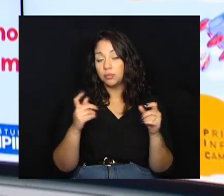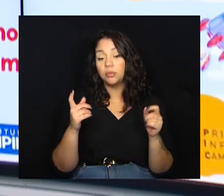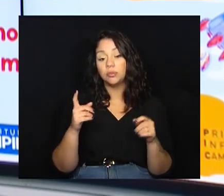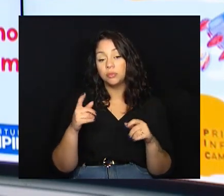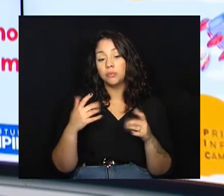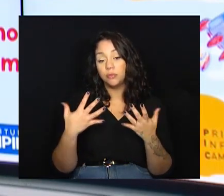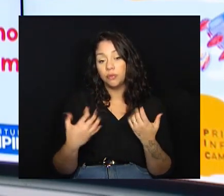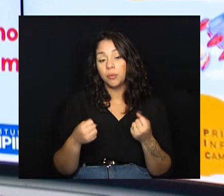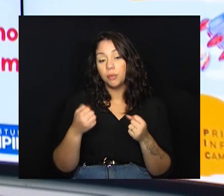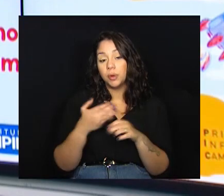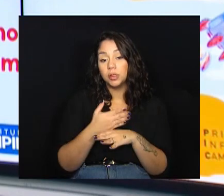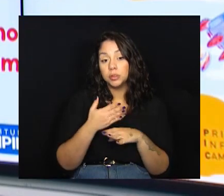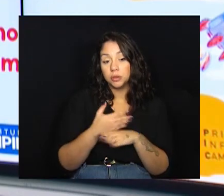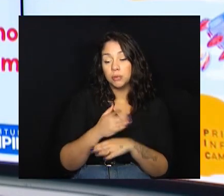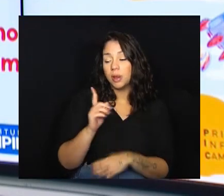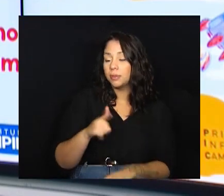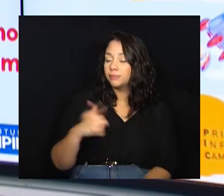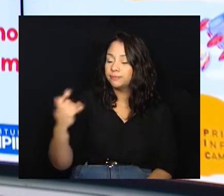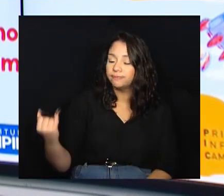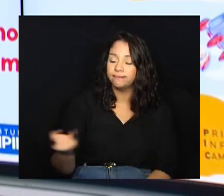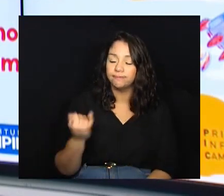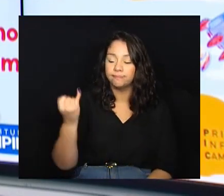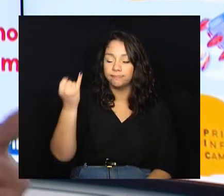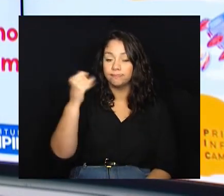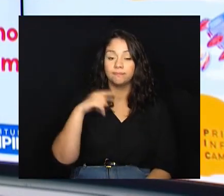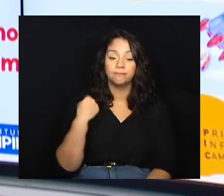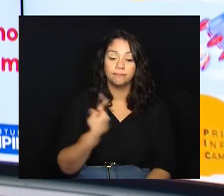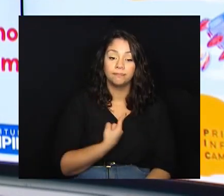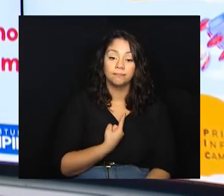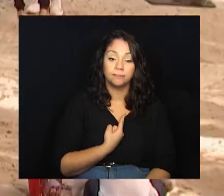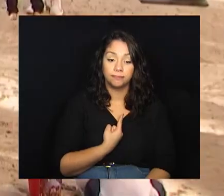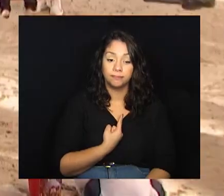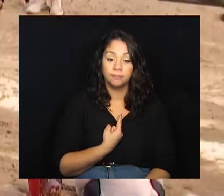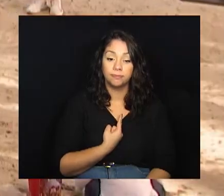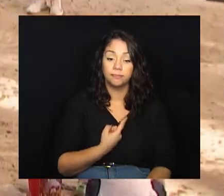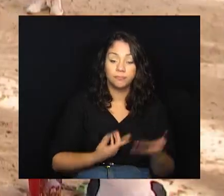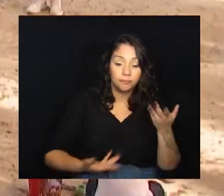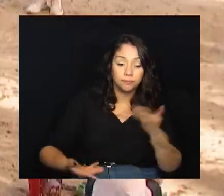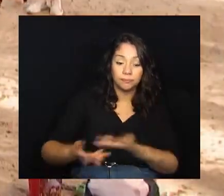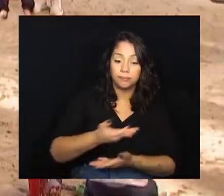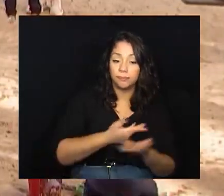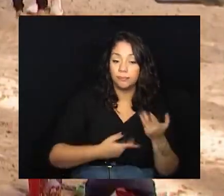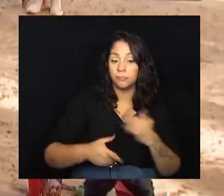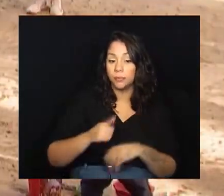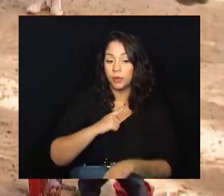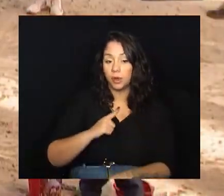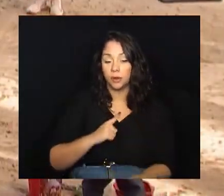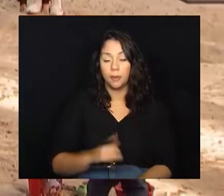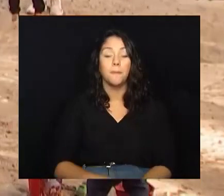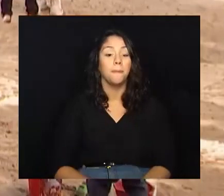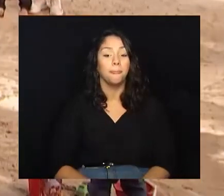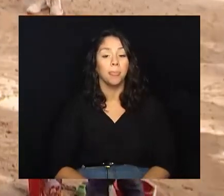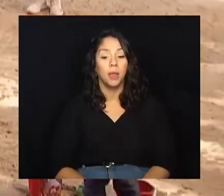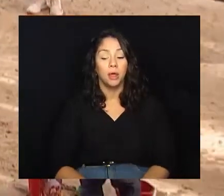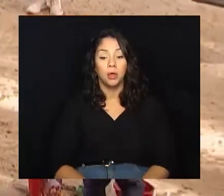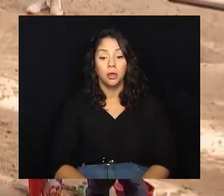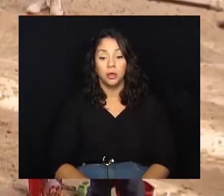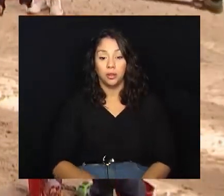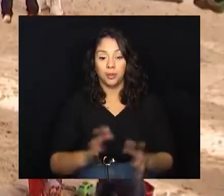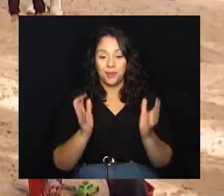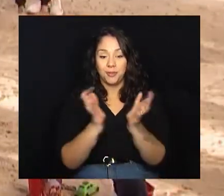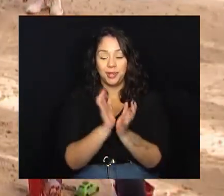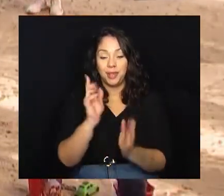participar é fundamental que a gente é nos envolva o comitê vai ouvir a opinião das Crianças